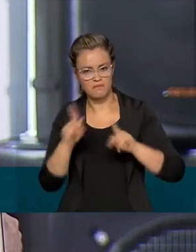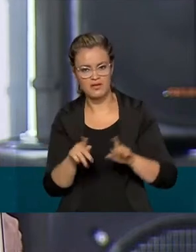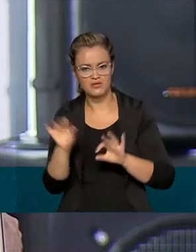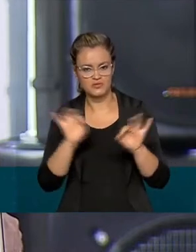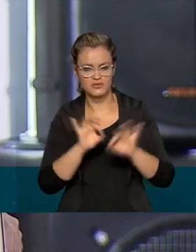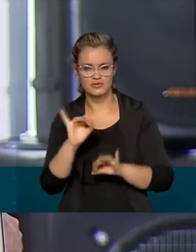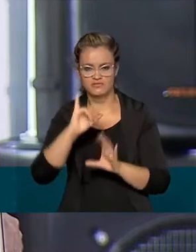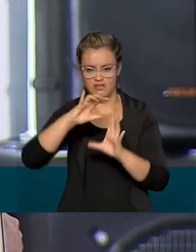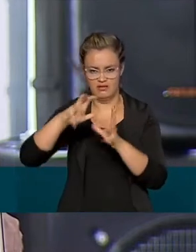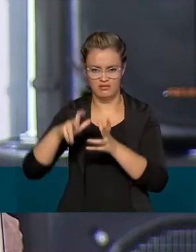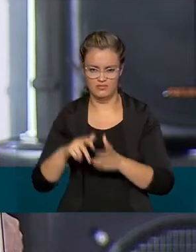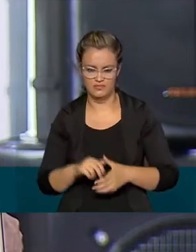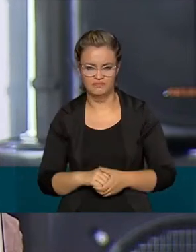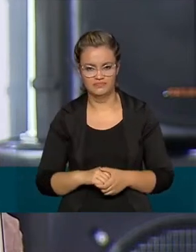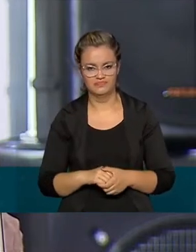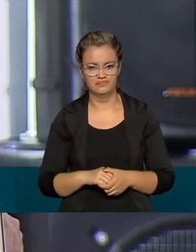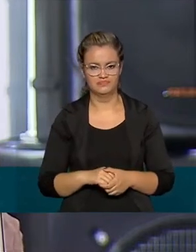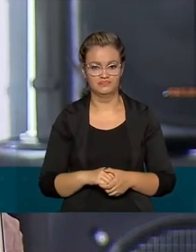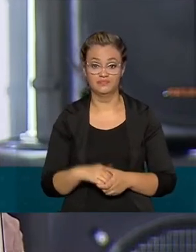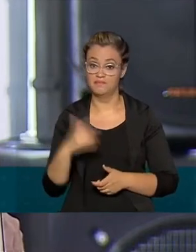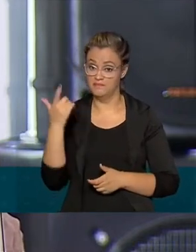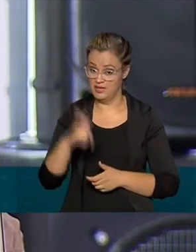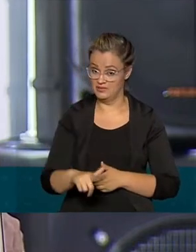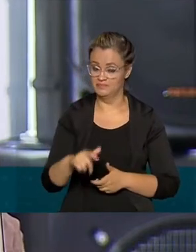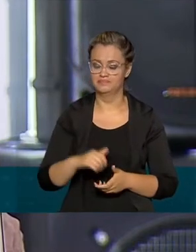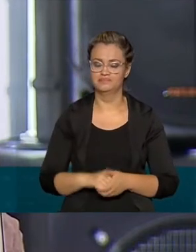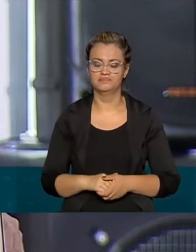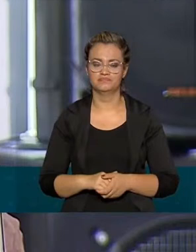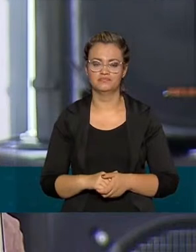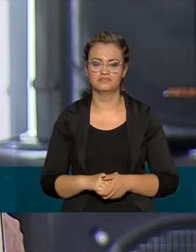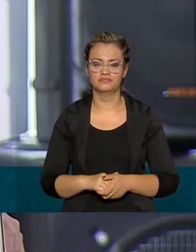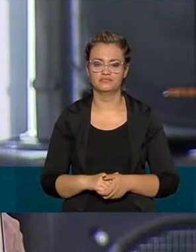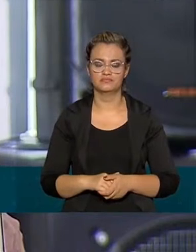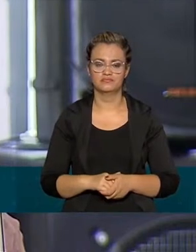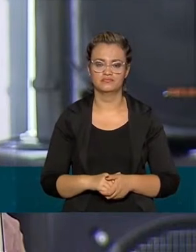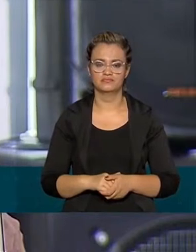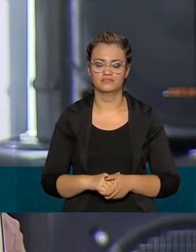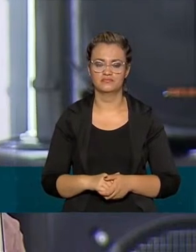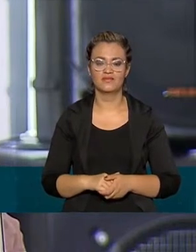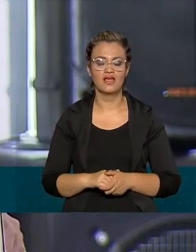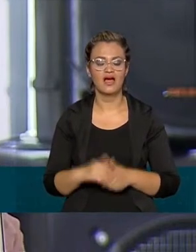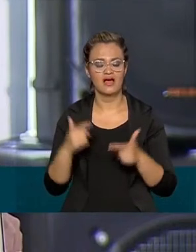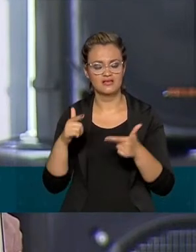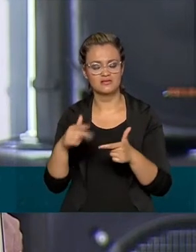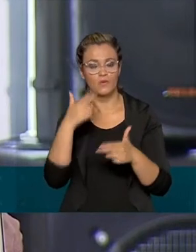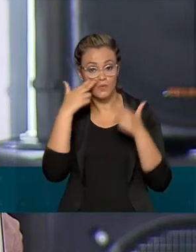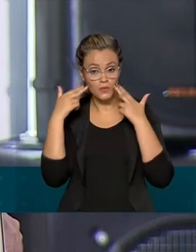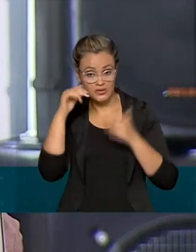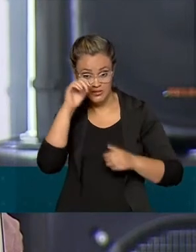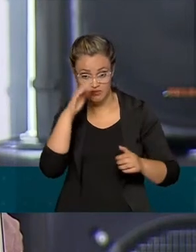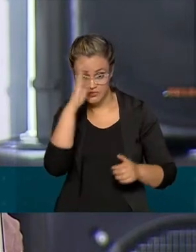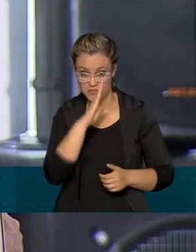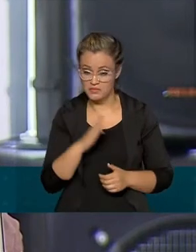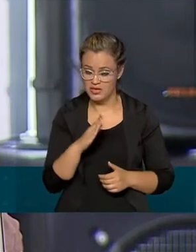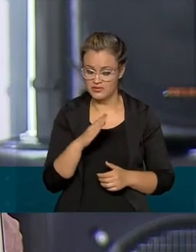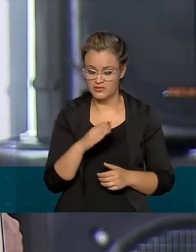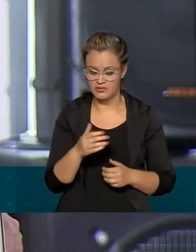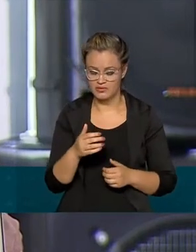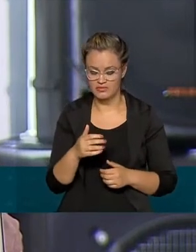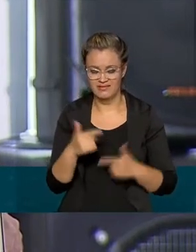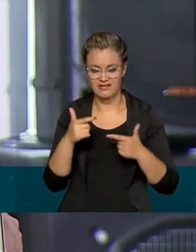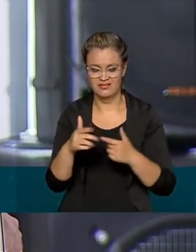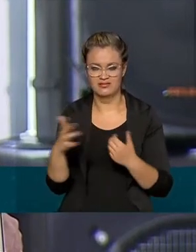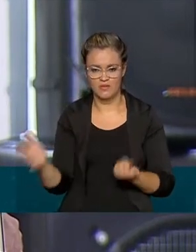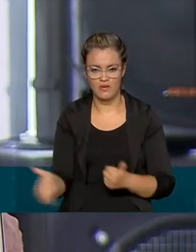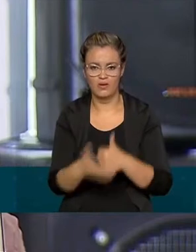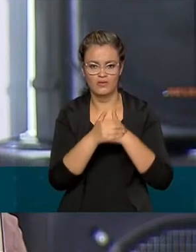organismos internacionais. Cabe ainda ressaltar a atuação do Exército Brasileiro na Operação Acolhida,